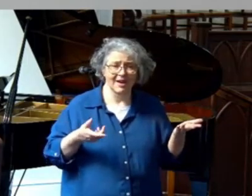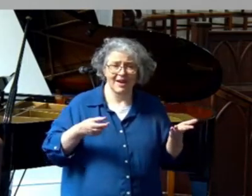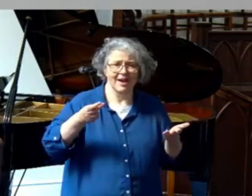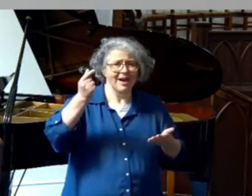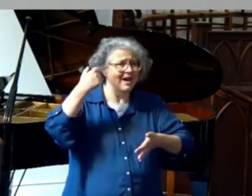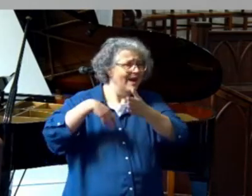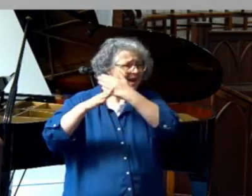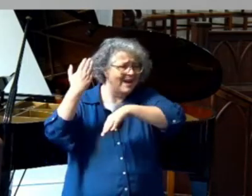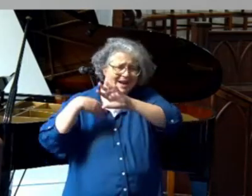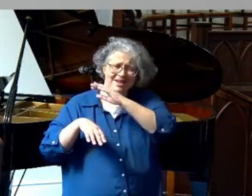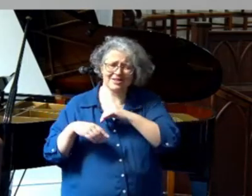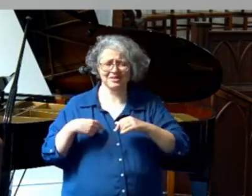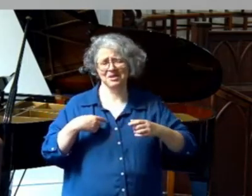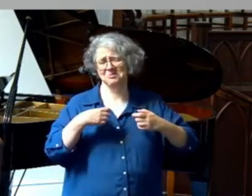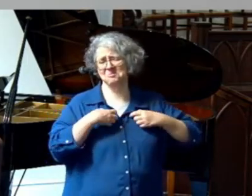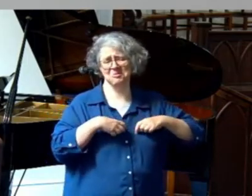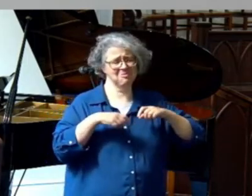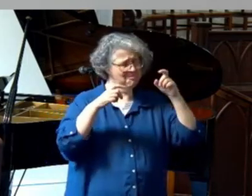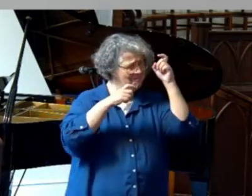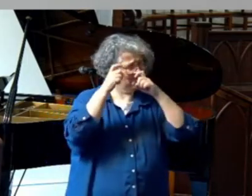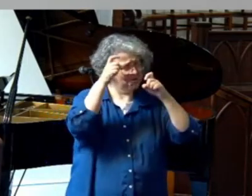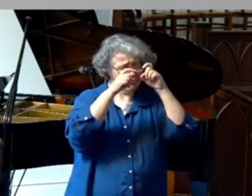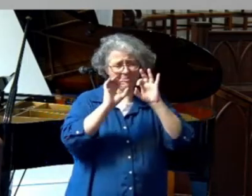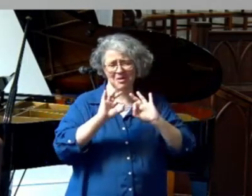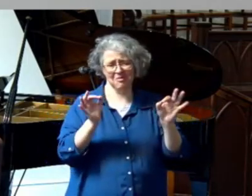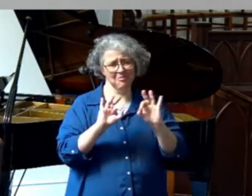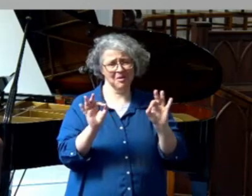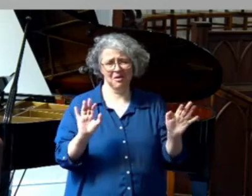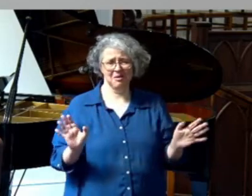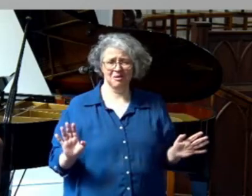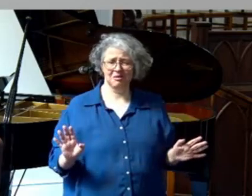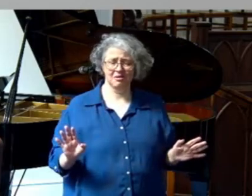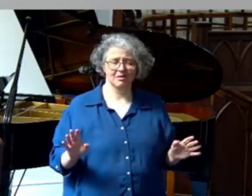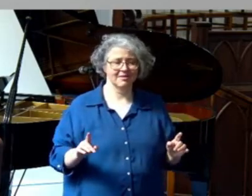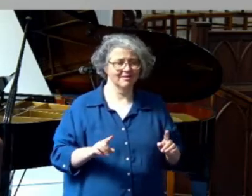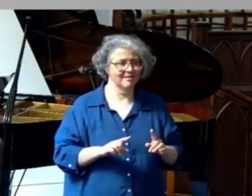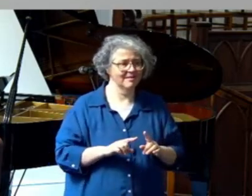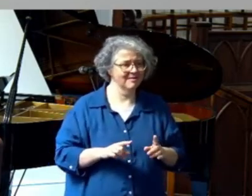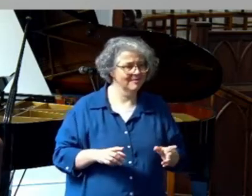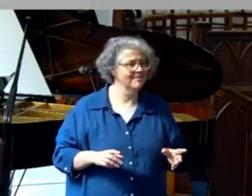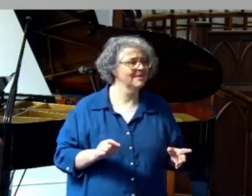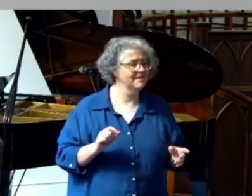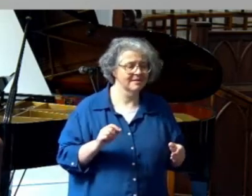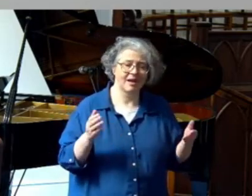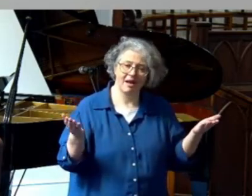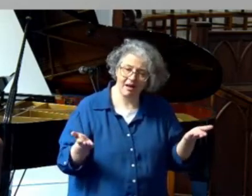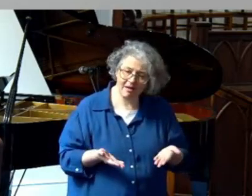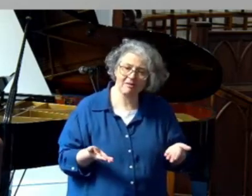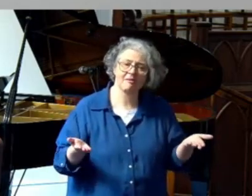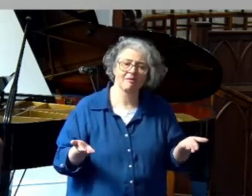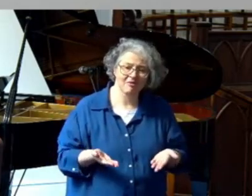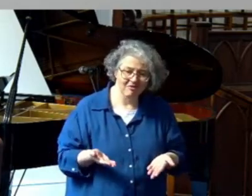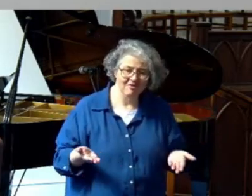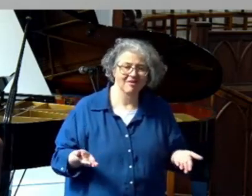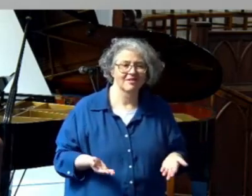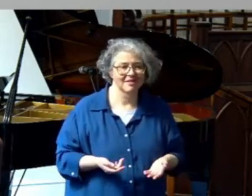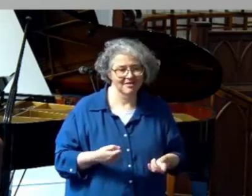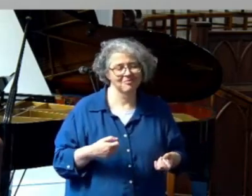preocupava com estas coisas, mas hoje eu tenho de me preocupar. O que são todas estas coisas, meus irmãos, se